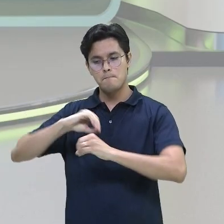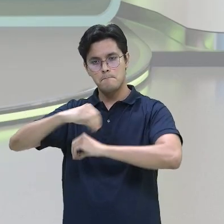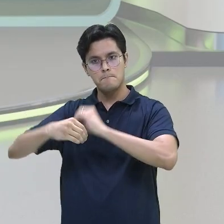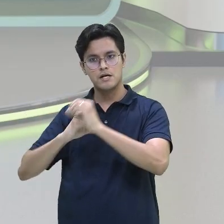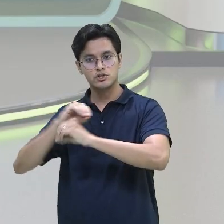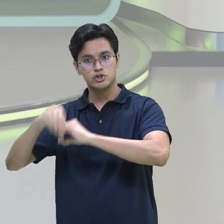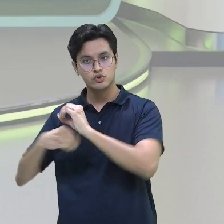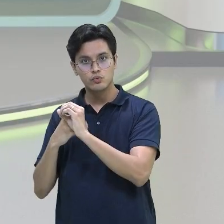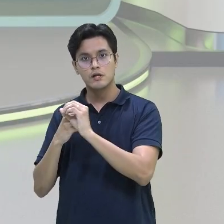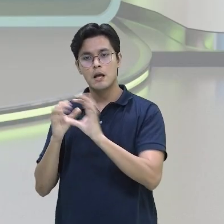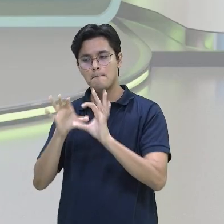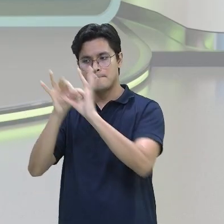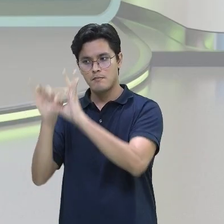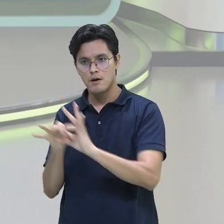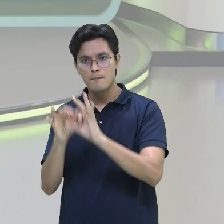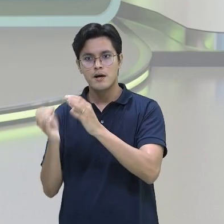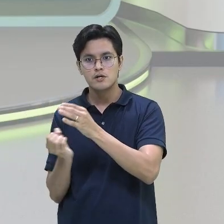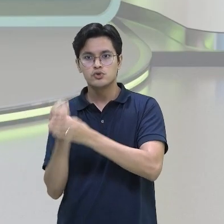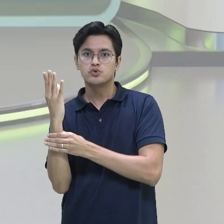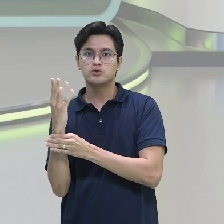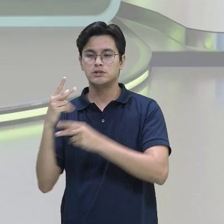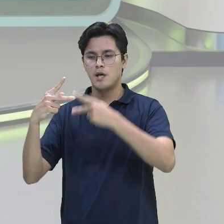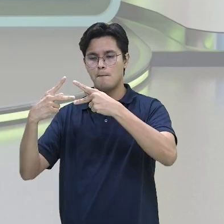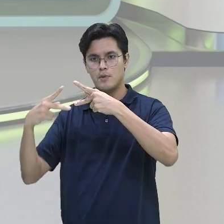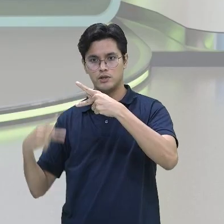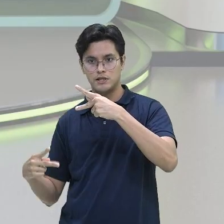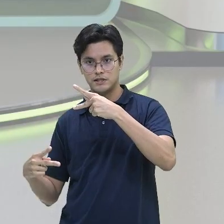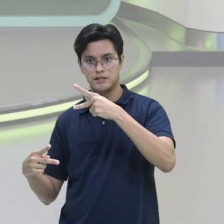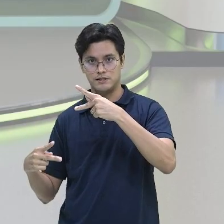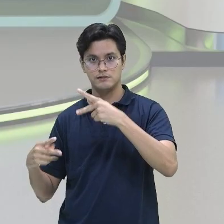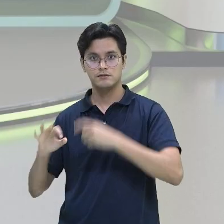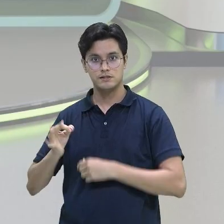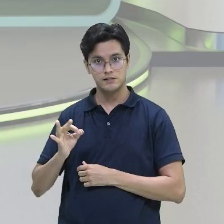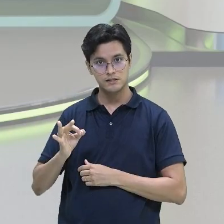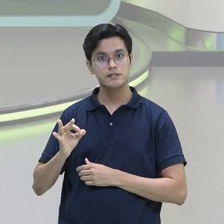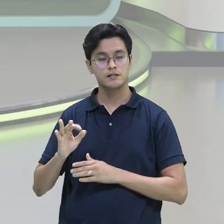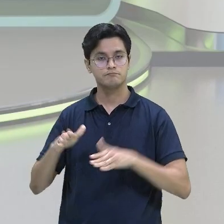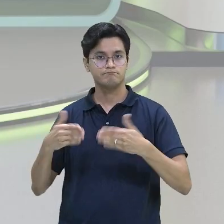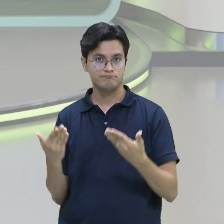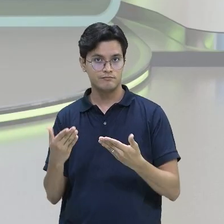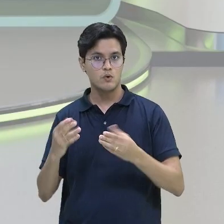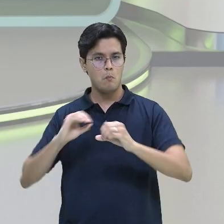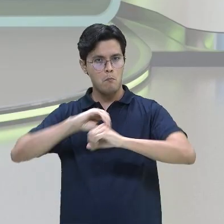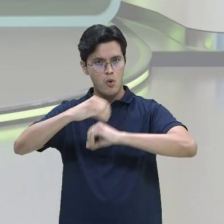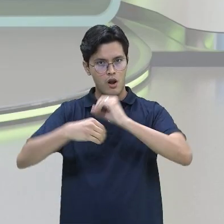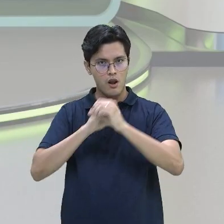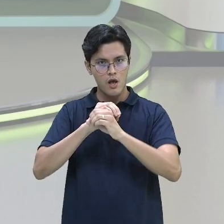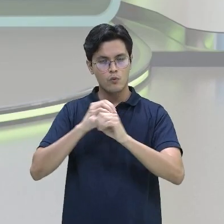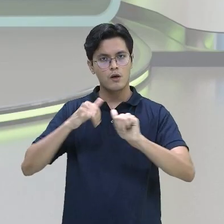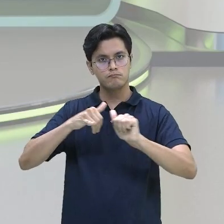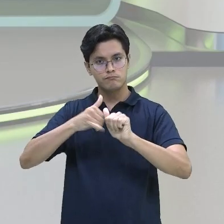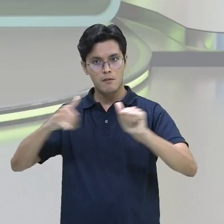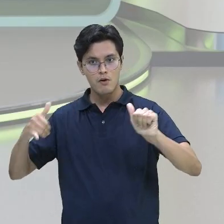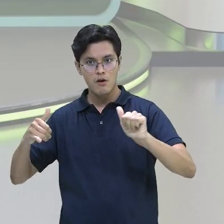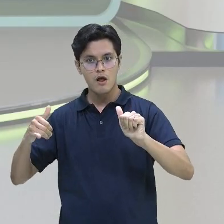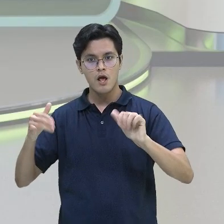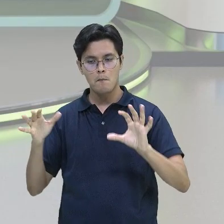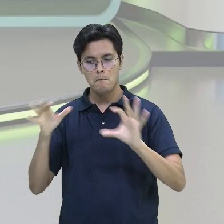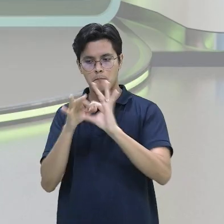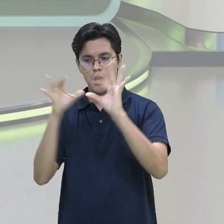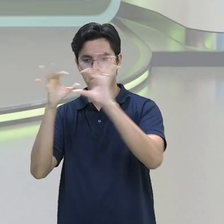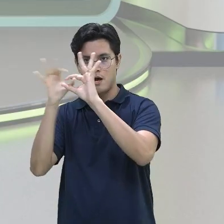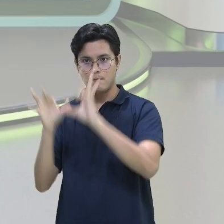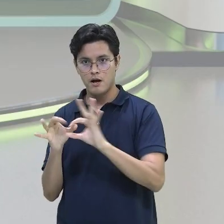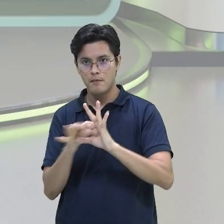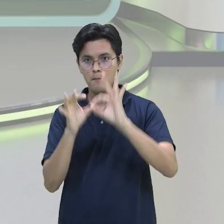Então, importante lembrar que nós falamos sobre polímeros. Então, aminoácidos vão se juntando e vão formando proteínas, tá? São